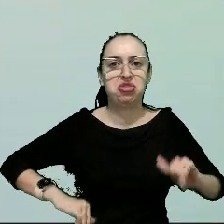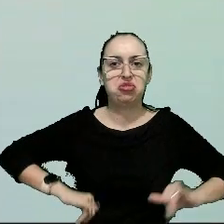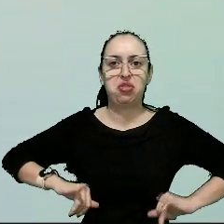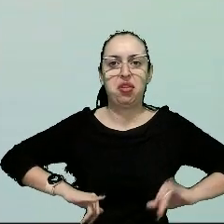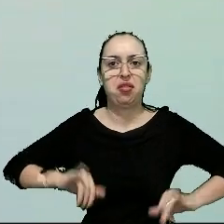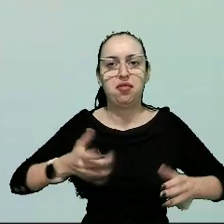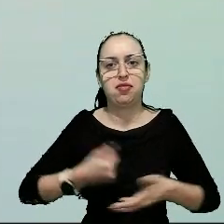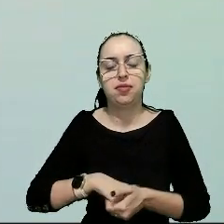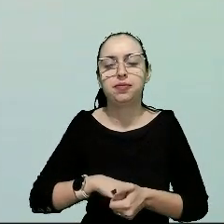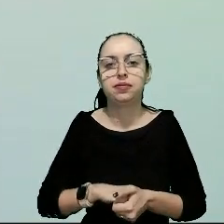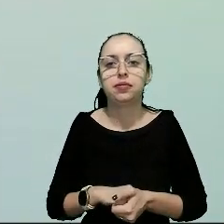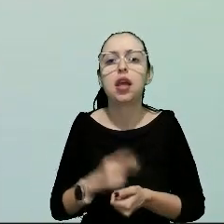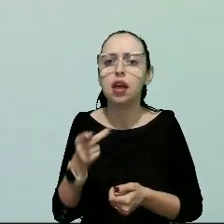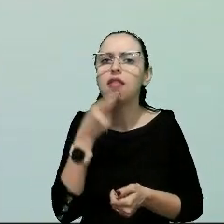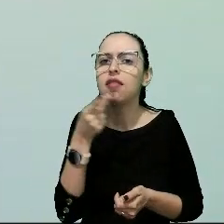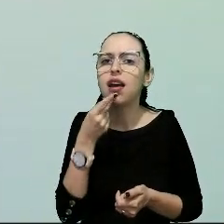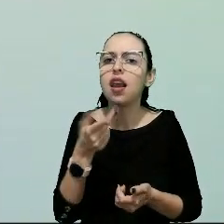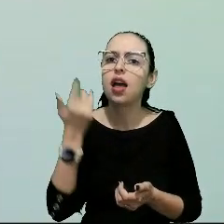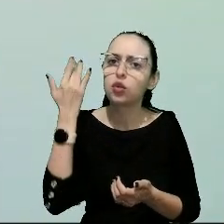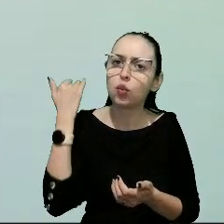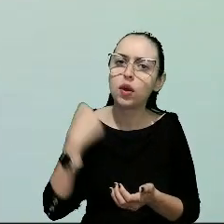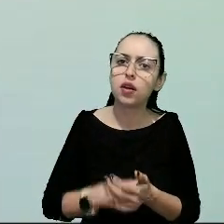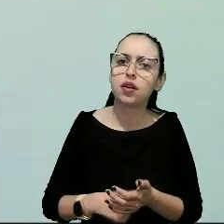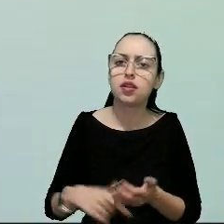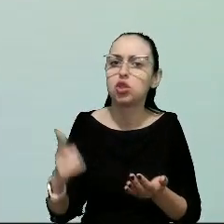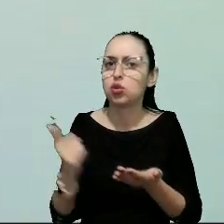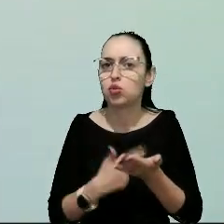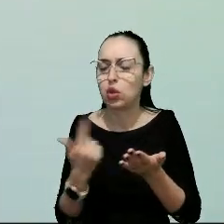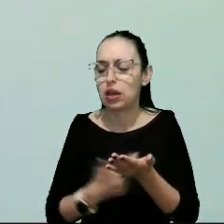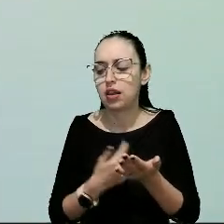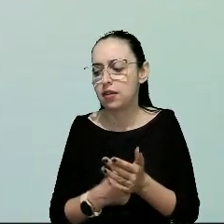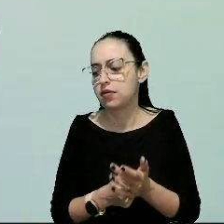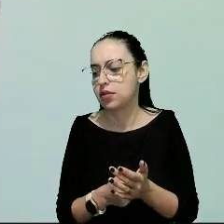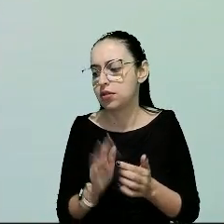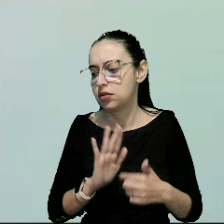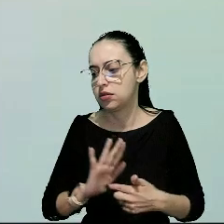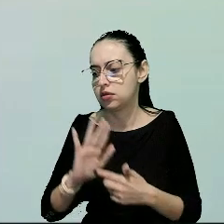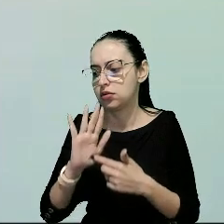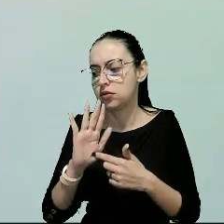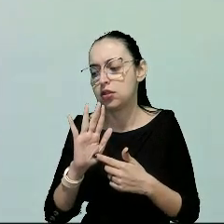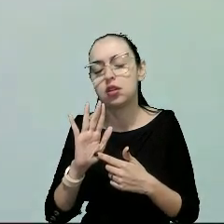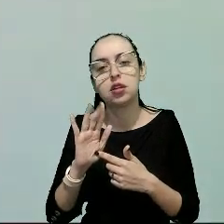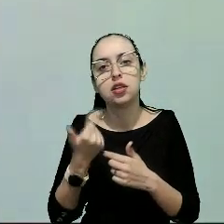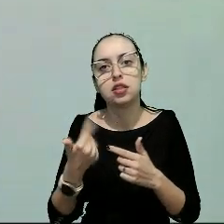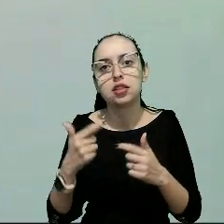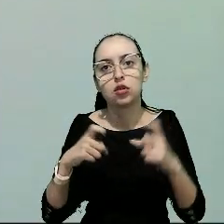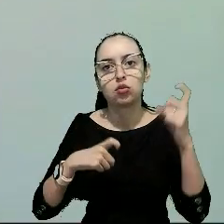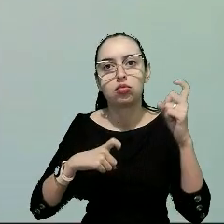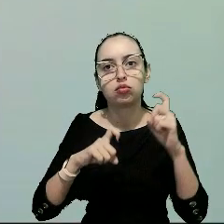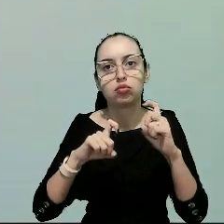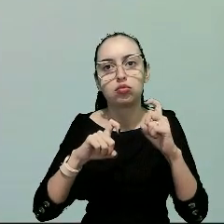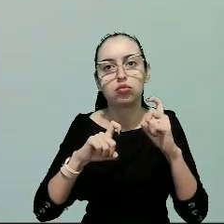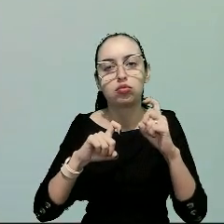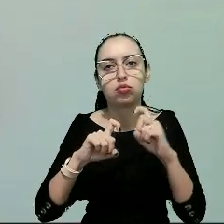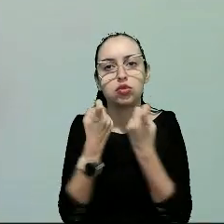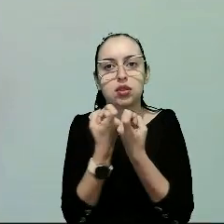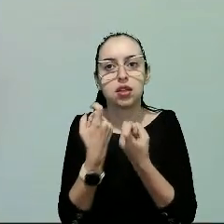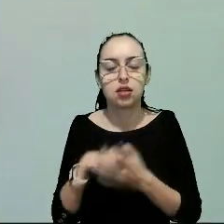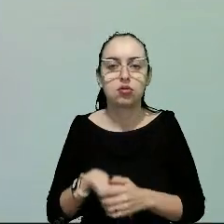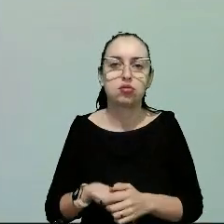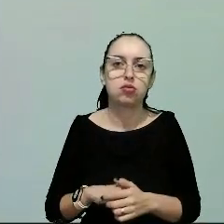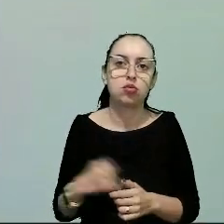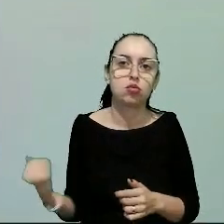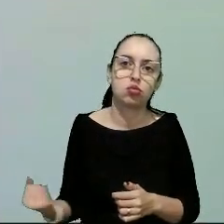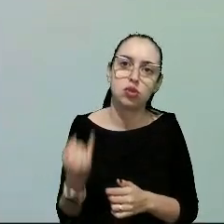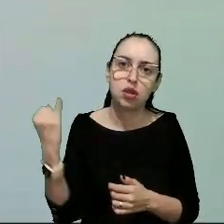falado sobre isso nesse clássico, né, que vocês, Segundo Sexo, que é um